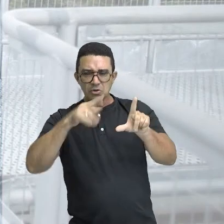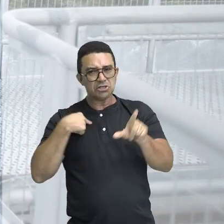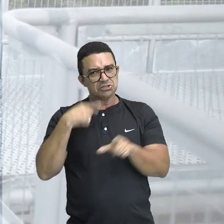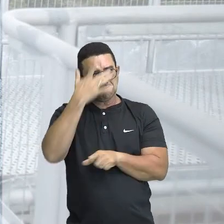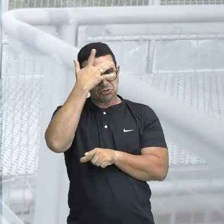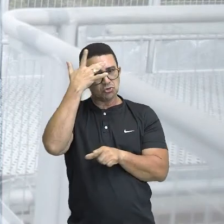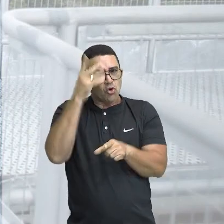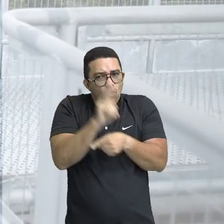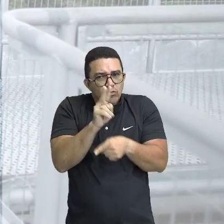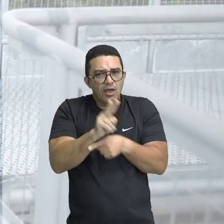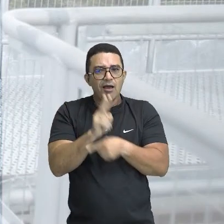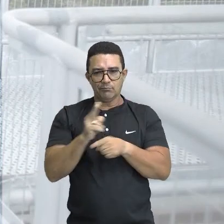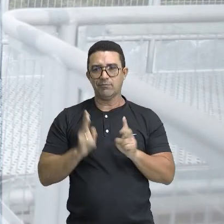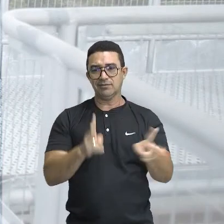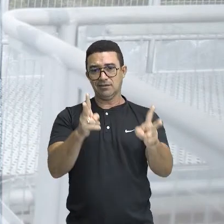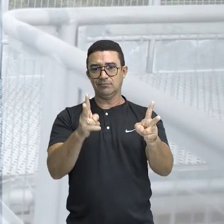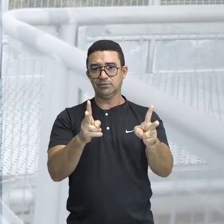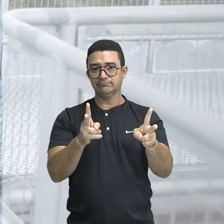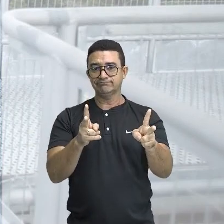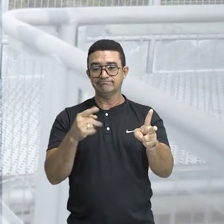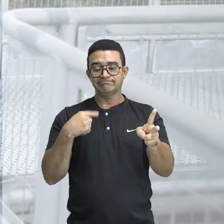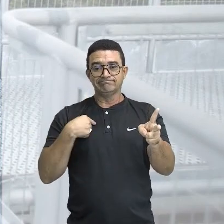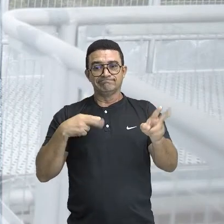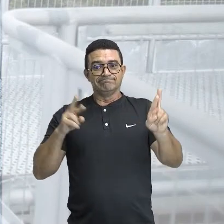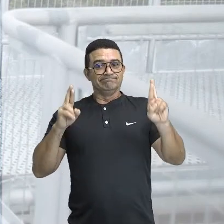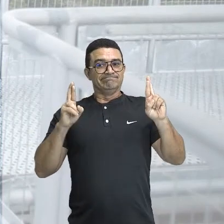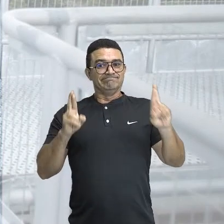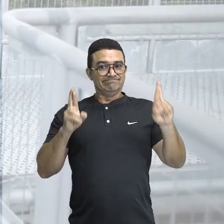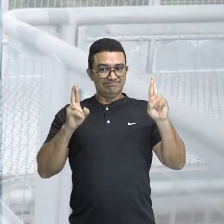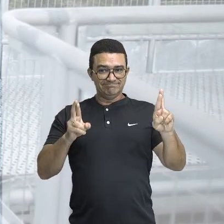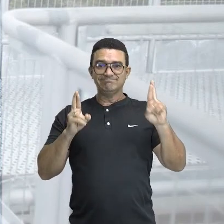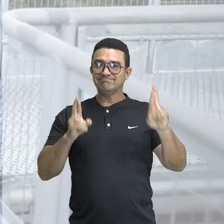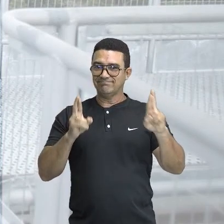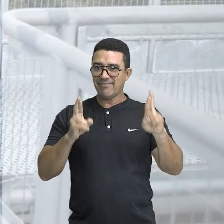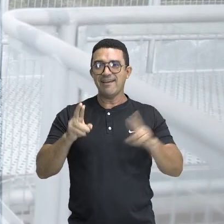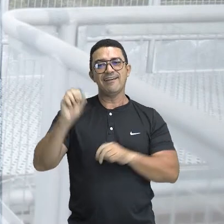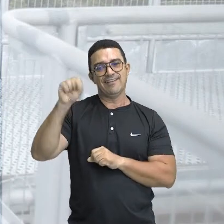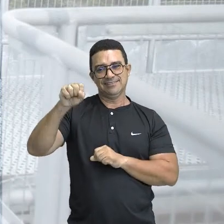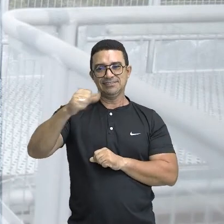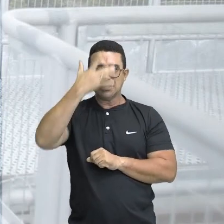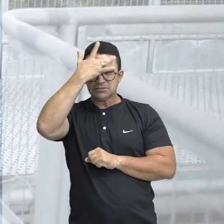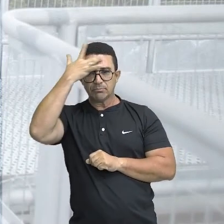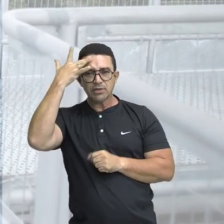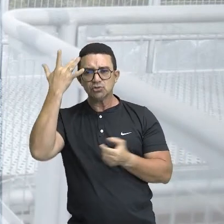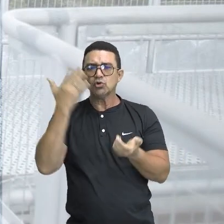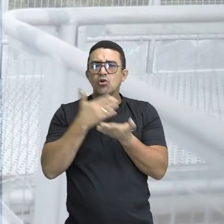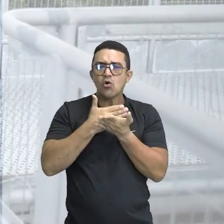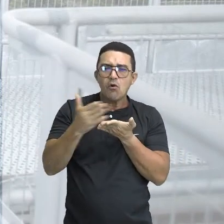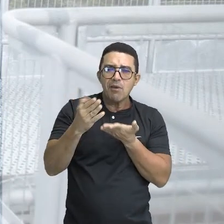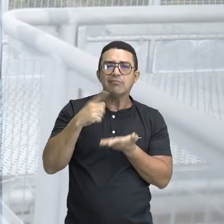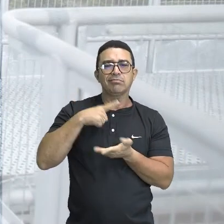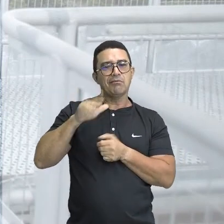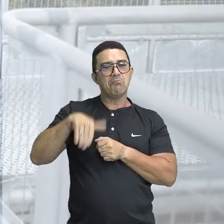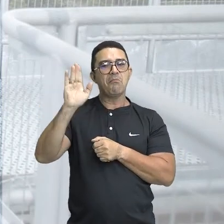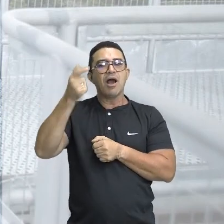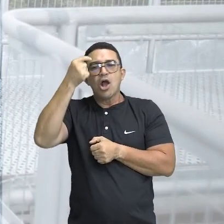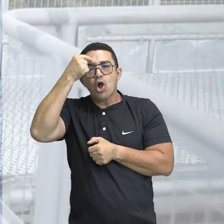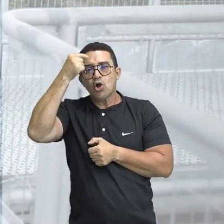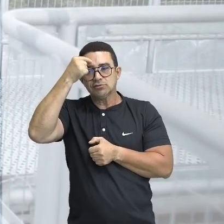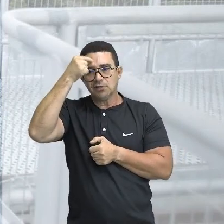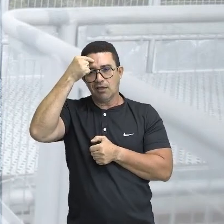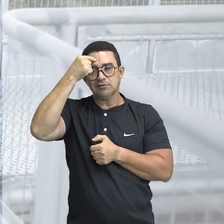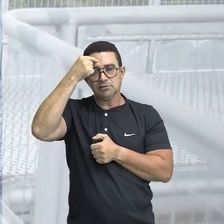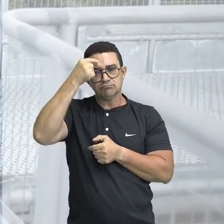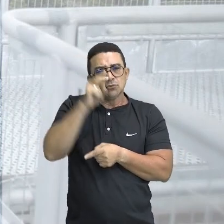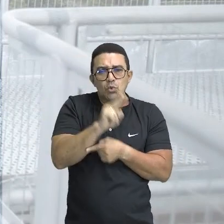professora? Professor Dário, a gente espera que sim, né? Que as pessoas elas comecem a ter mais consciência